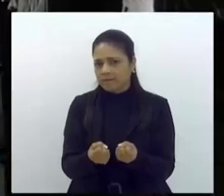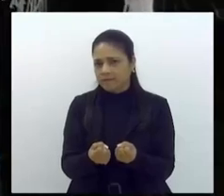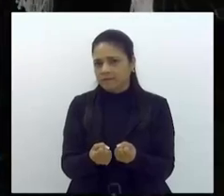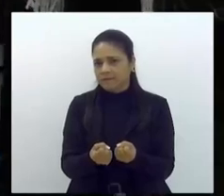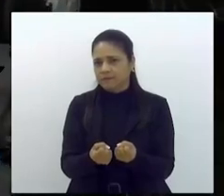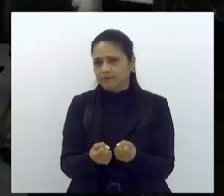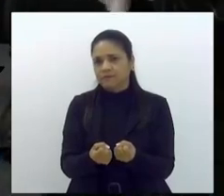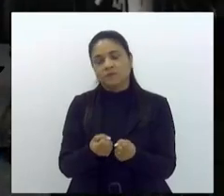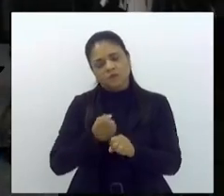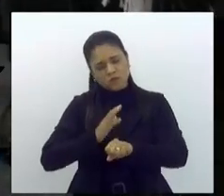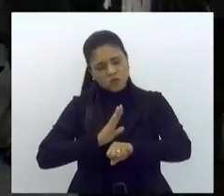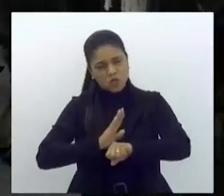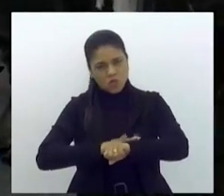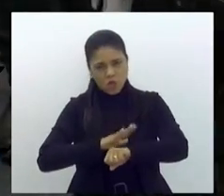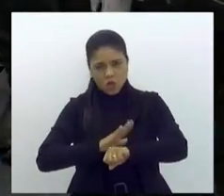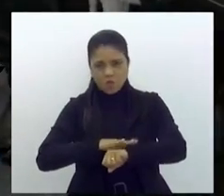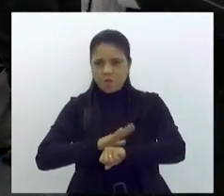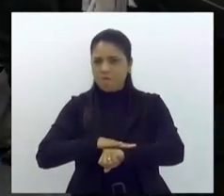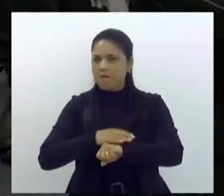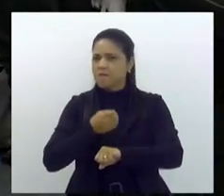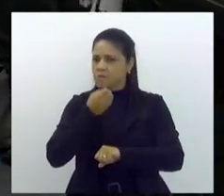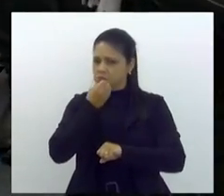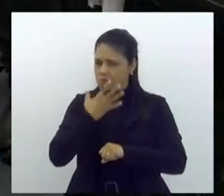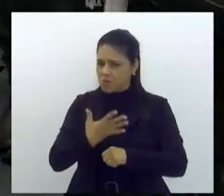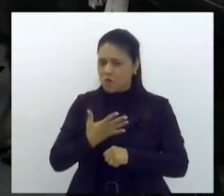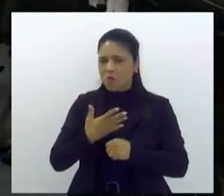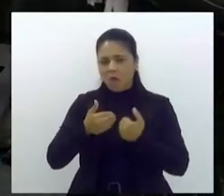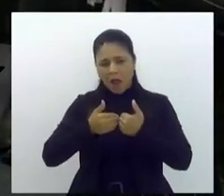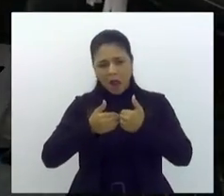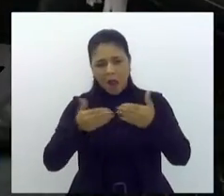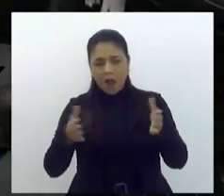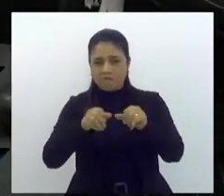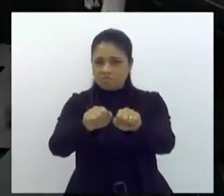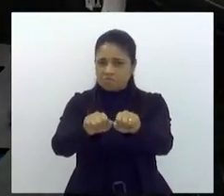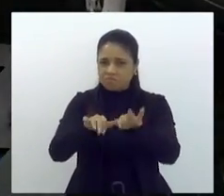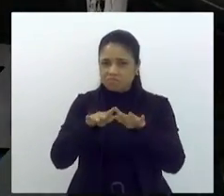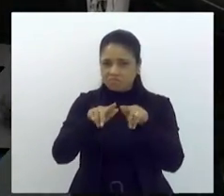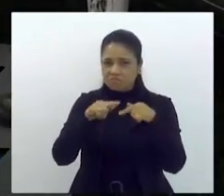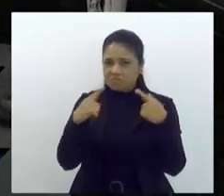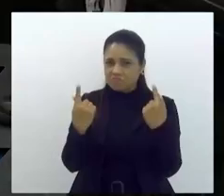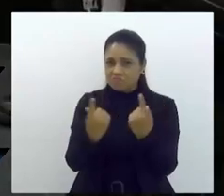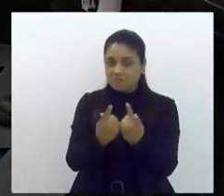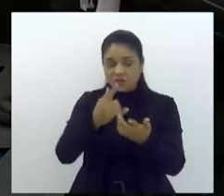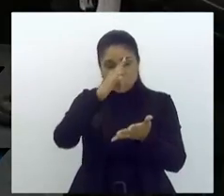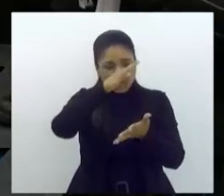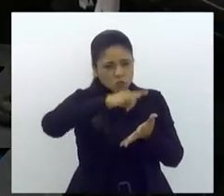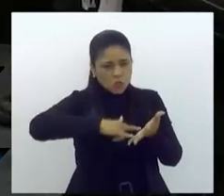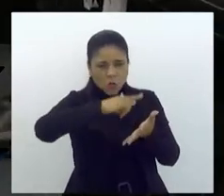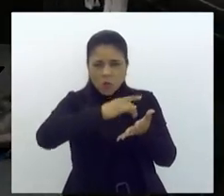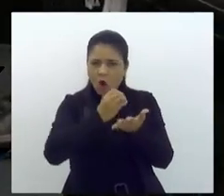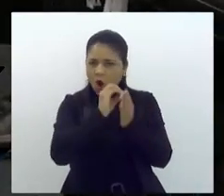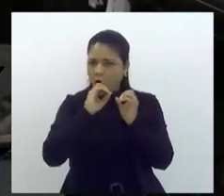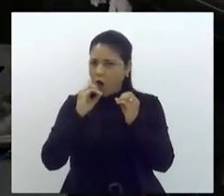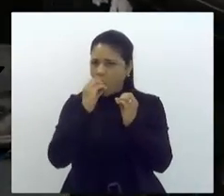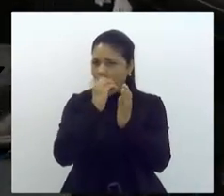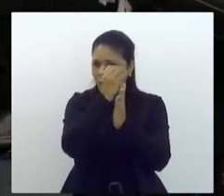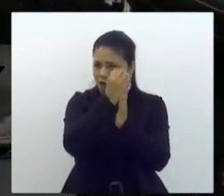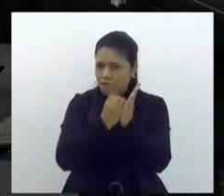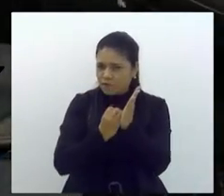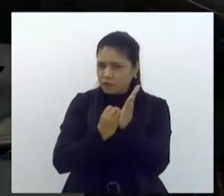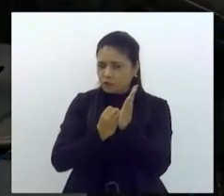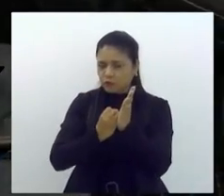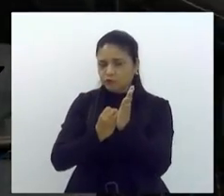Presidente Bacelar abre essa sessão com o documento muito forte muito